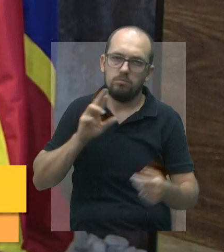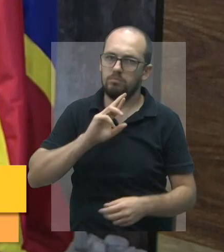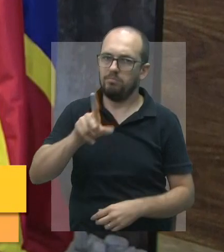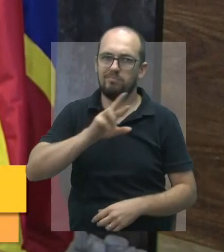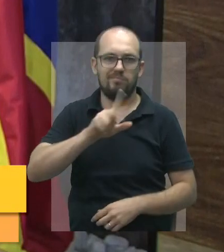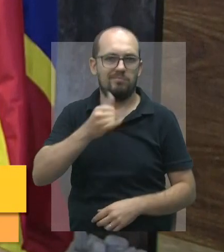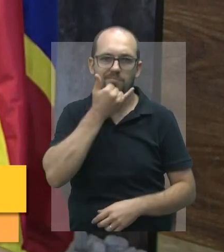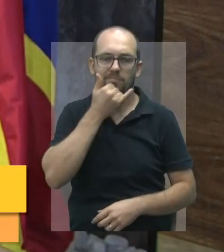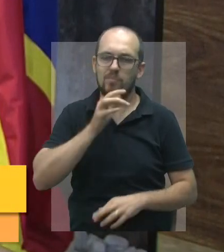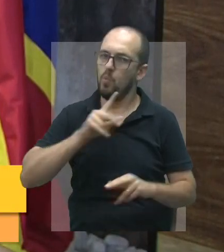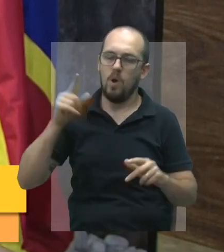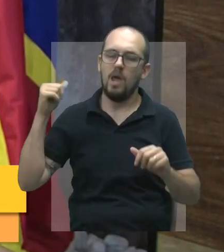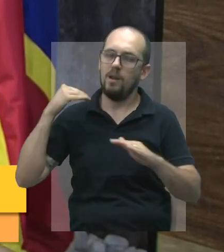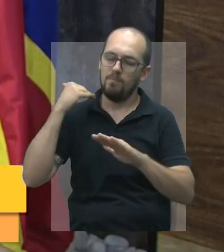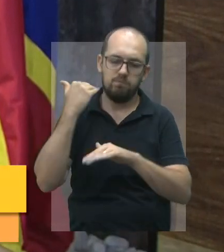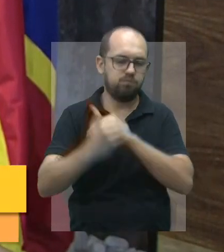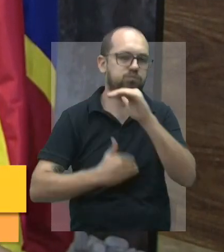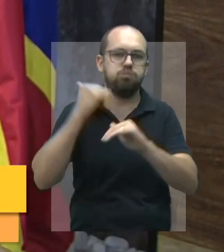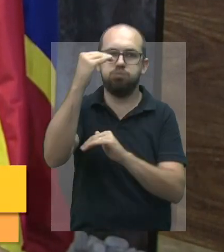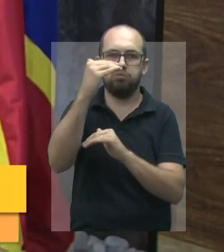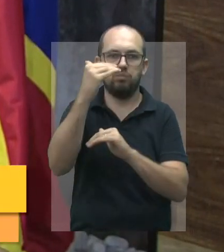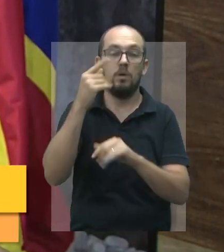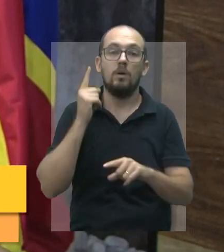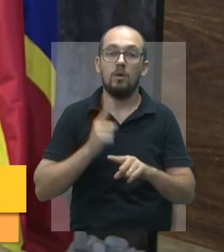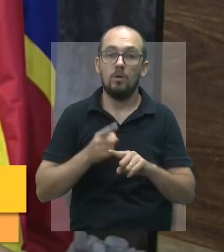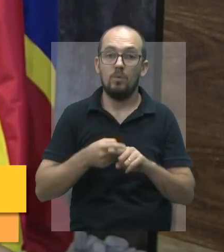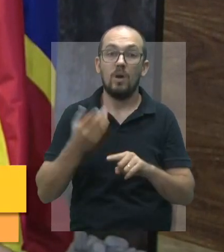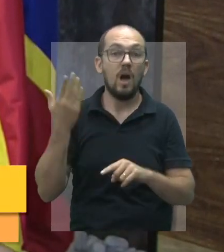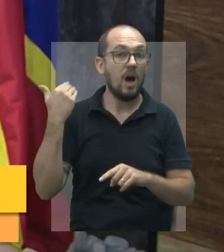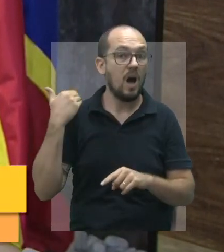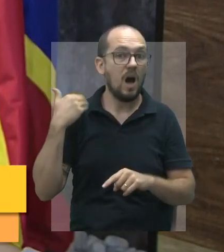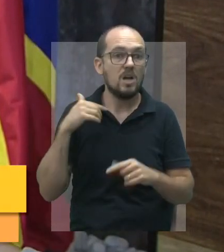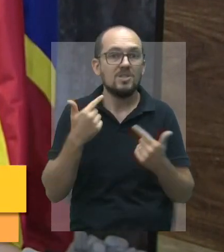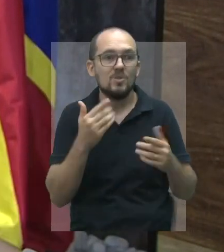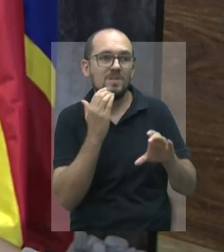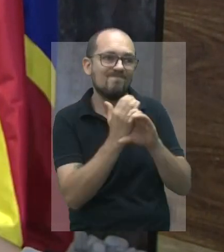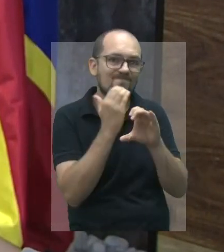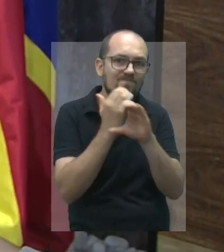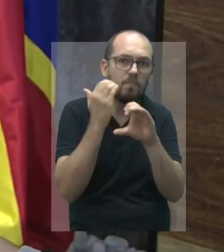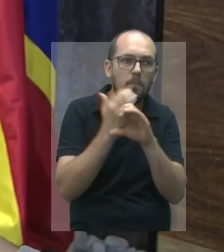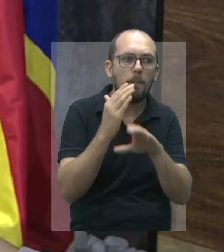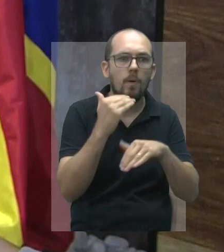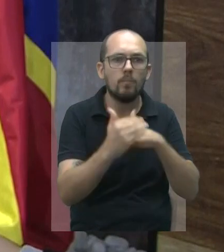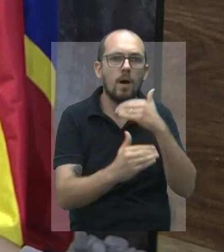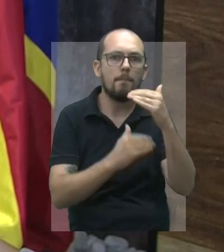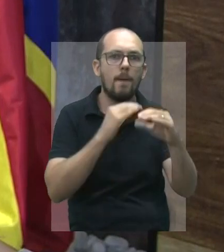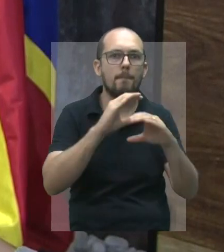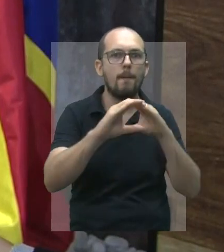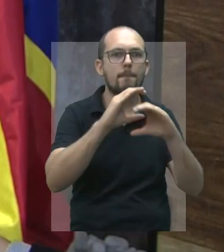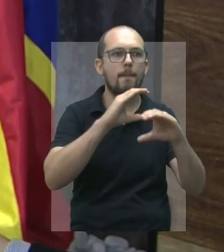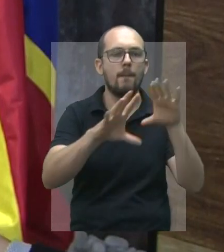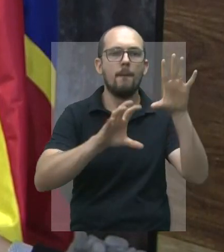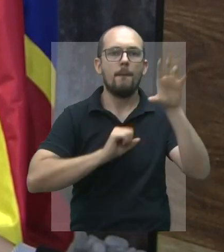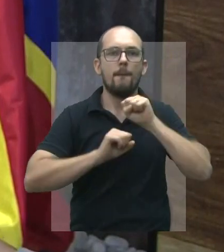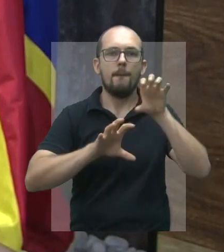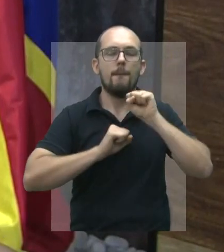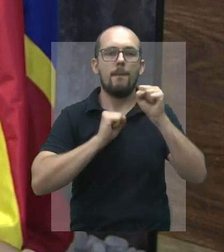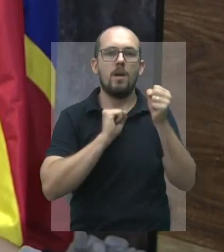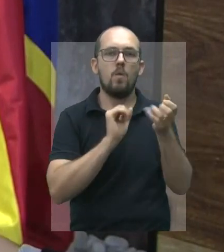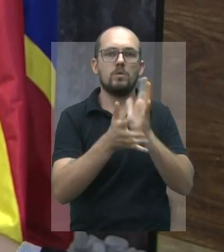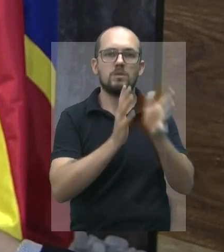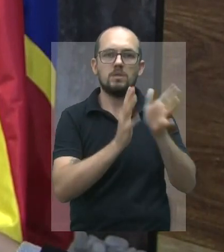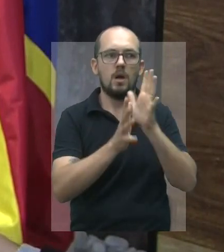podemos falar isso, né? Ele obteve muitas conquistas em relação à língua de sinais, em relação